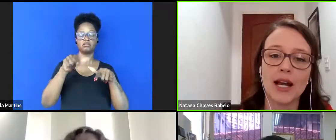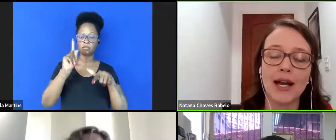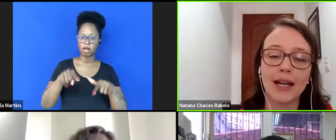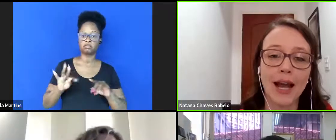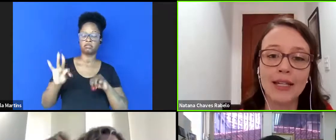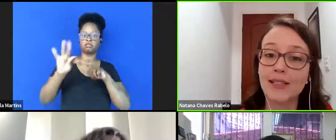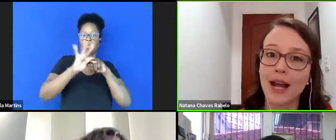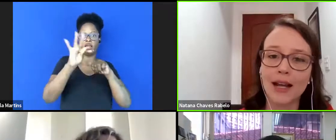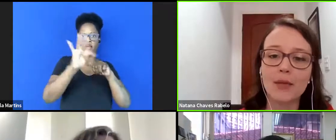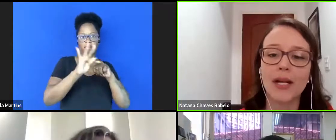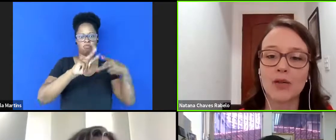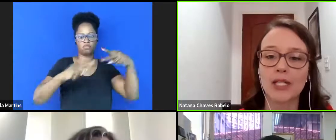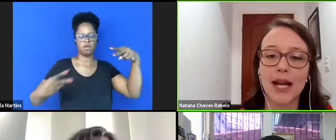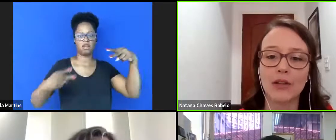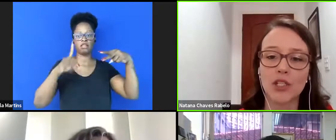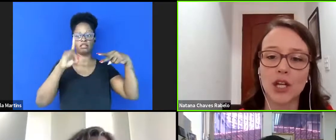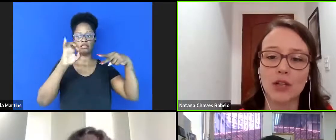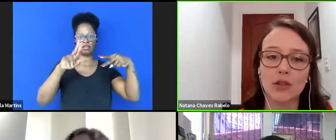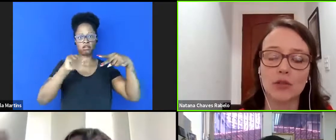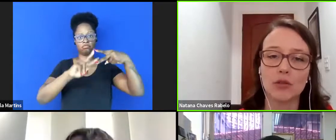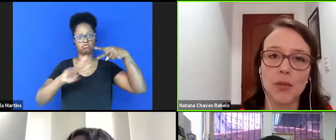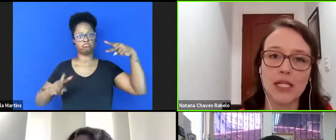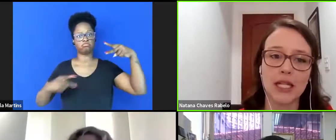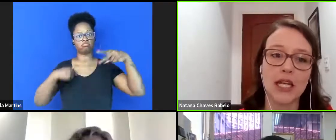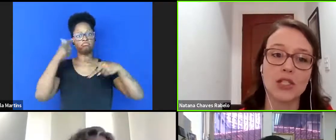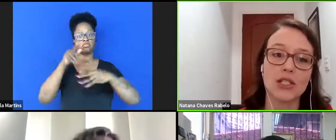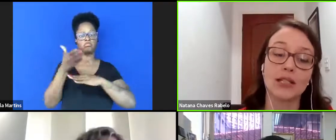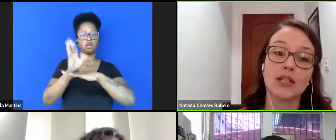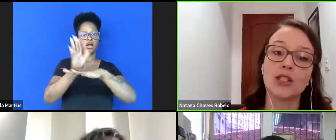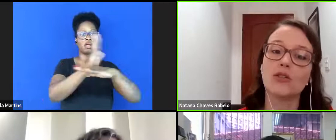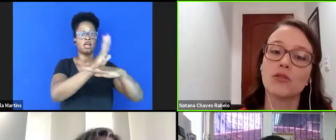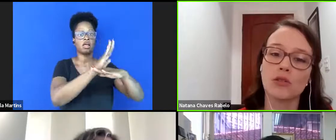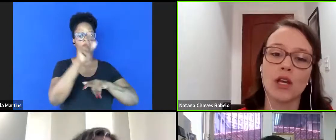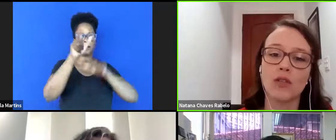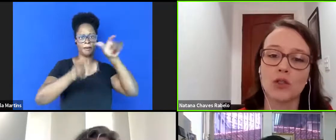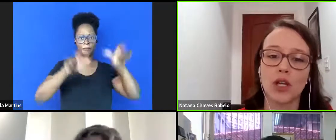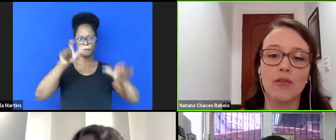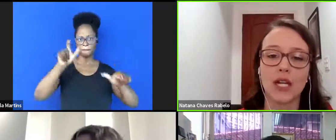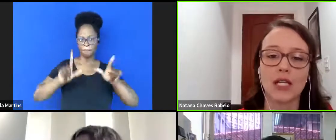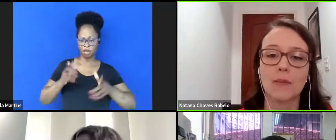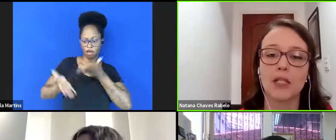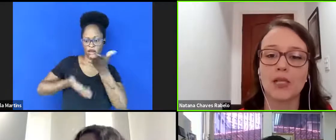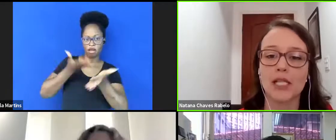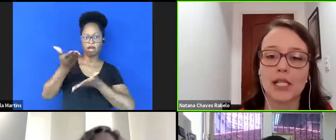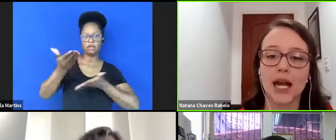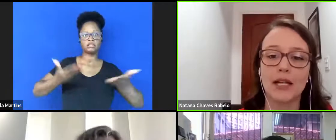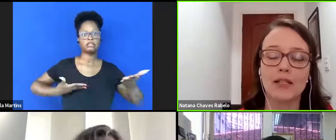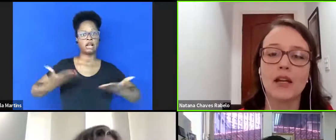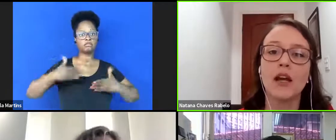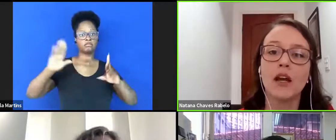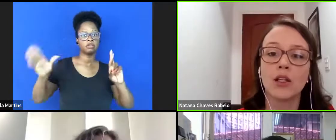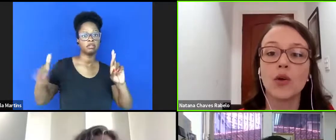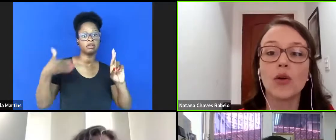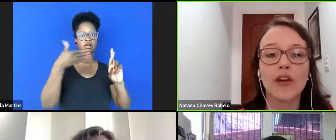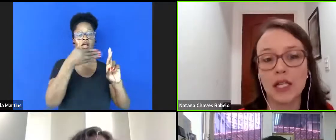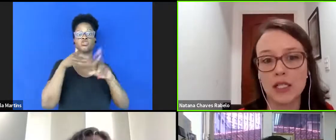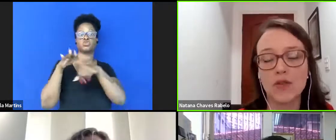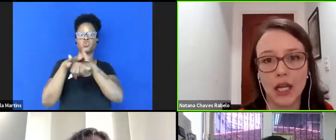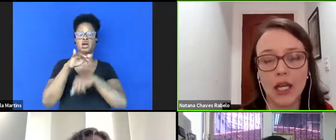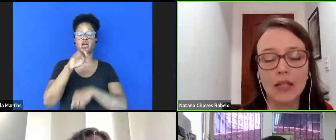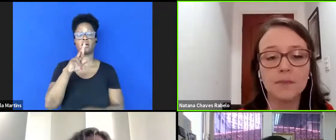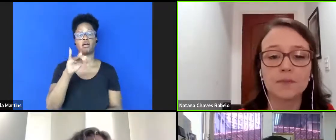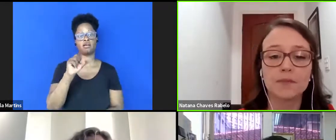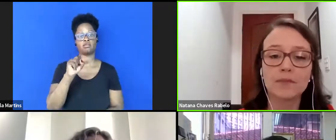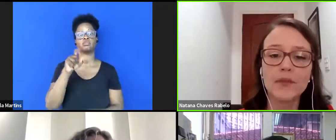de DNA em larga escala para auxiliar no diagnóstico dos pacientes atendidos no serviço de referência para doenças raras do